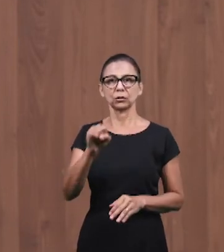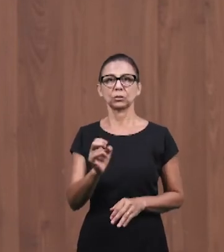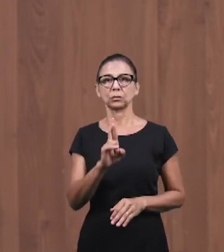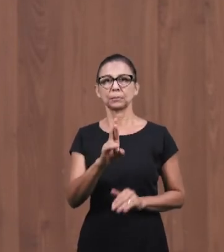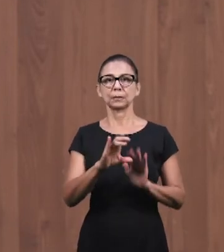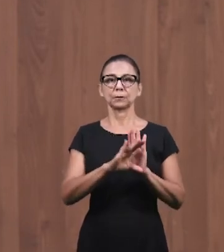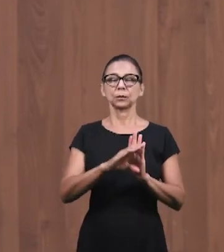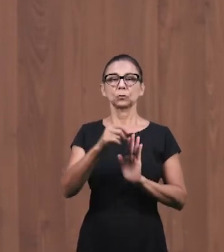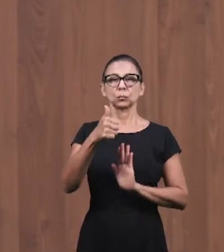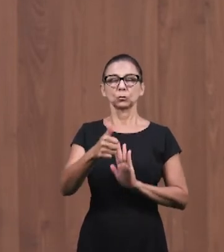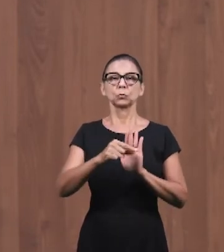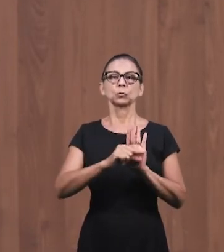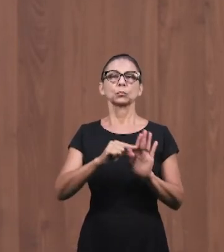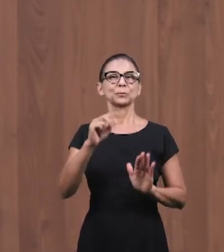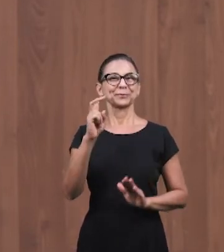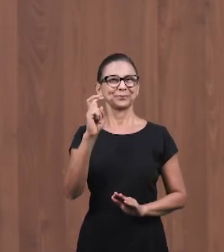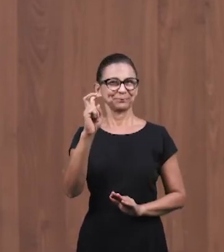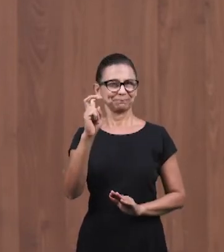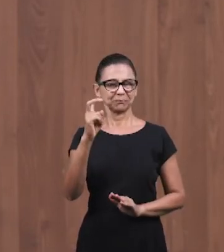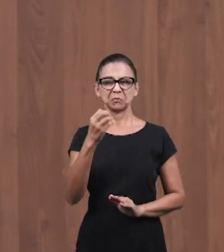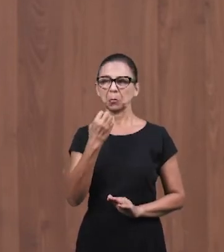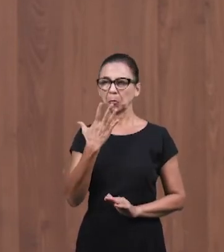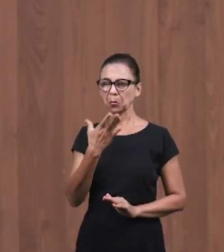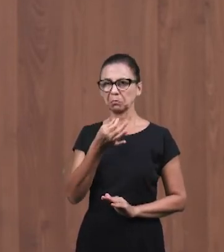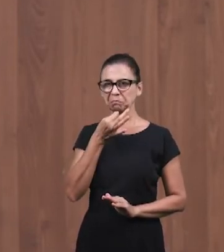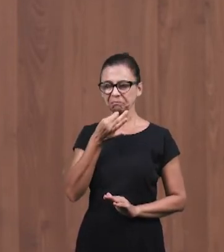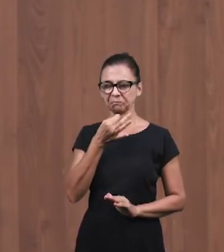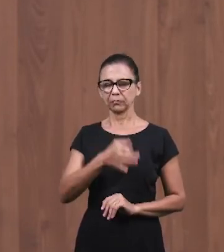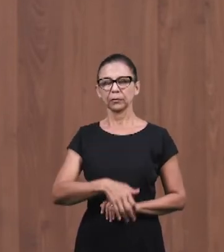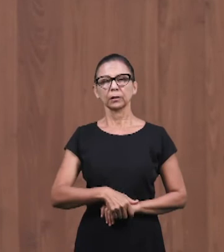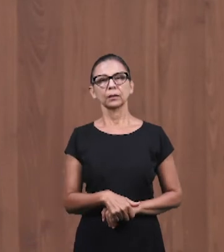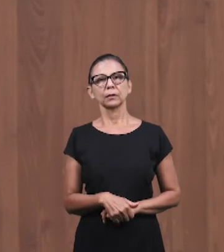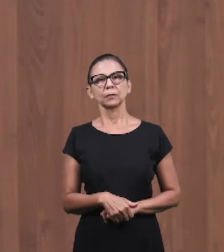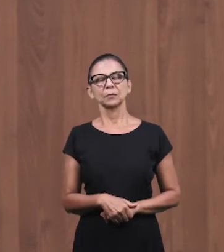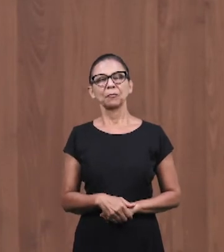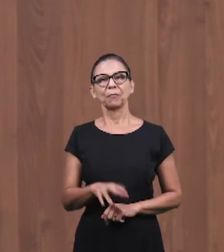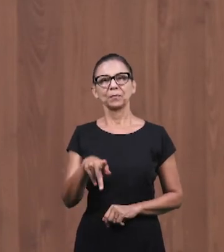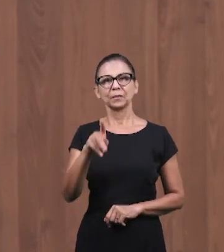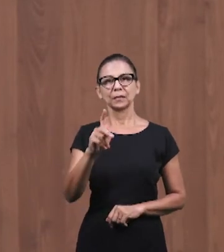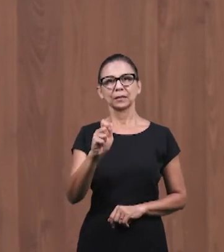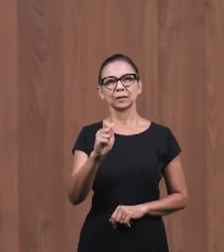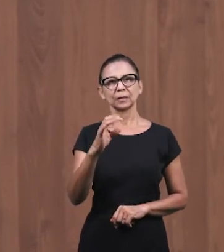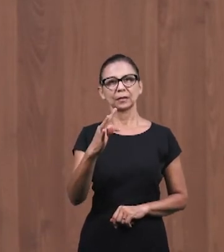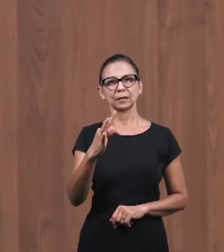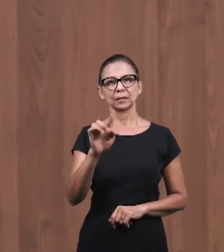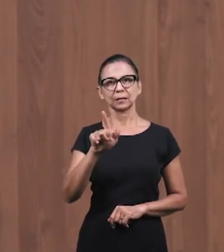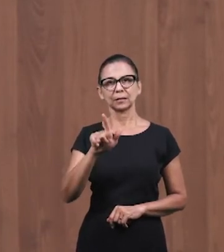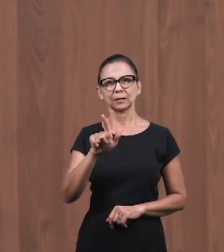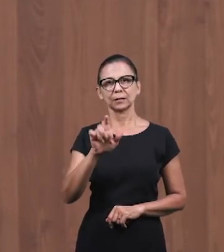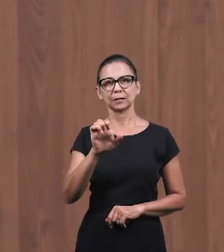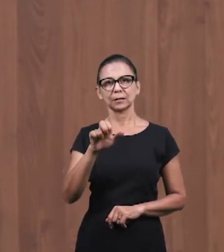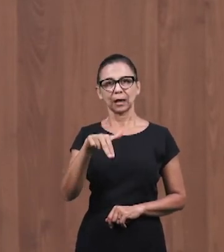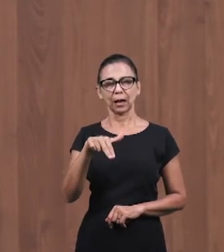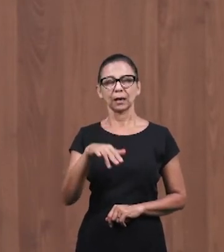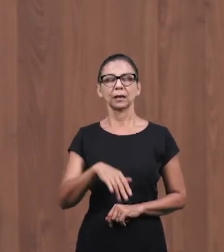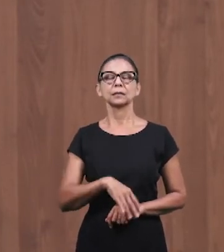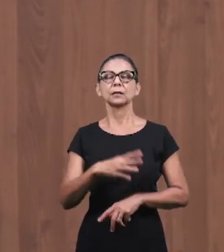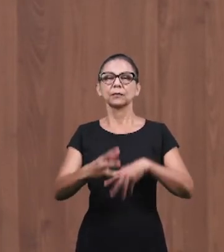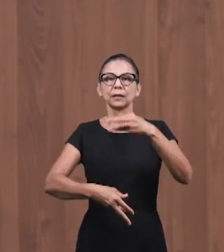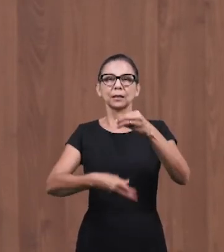Jeremias, capítulo 1, versículo 5. Muito bem colocado. E a Kathleen vai concluir exatamente